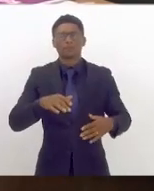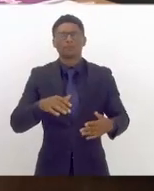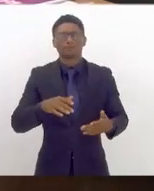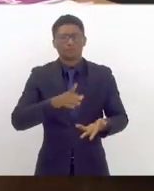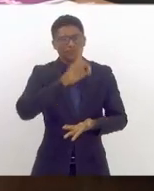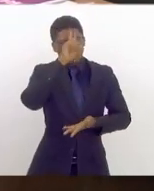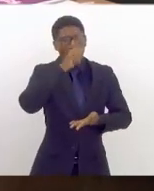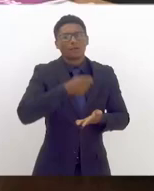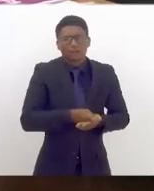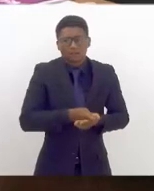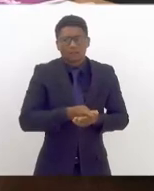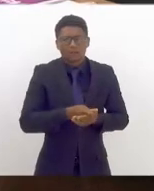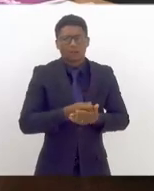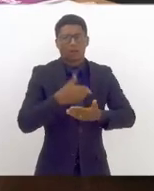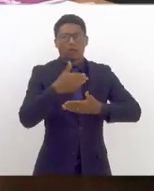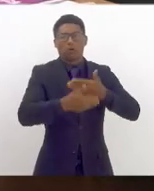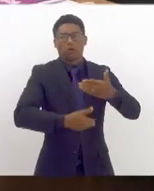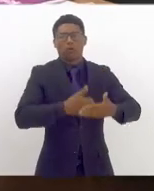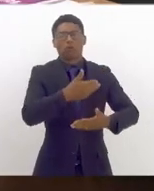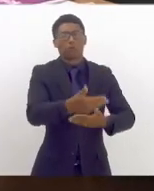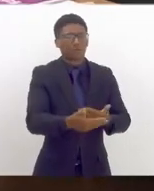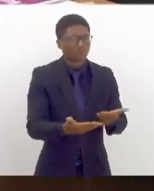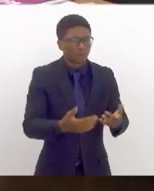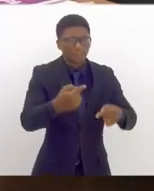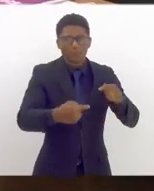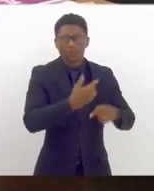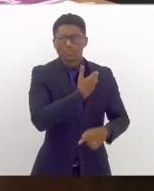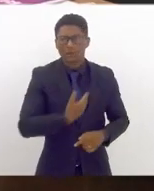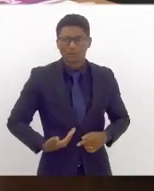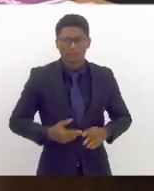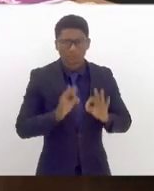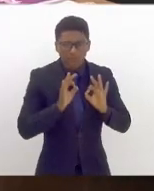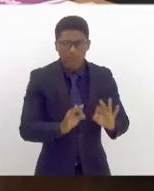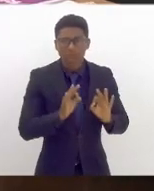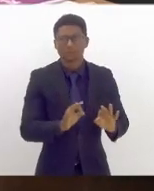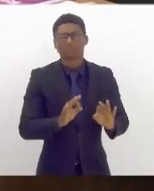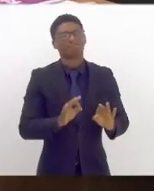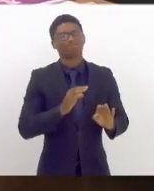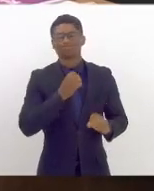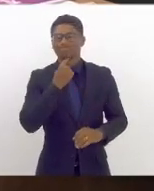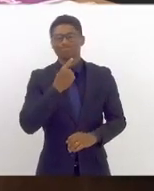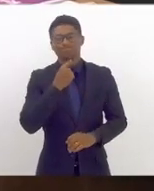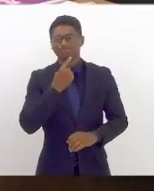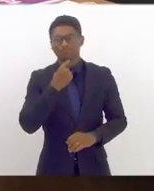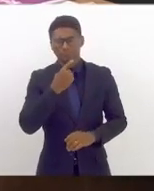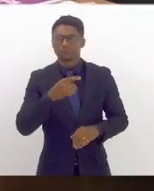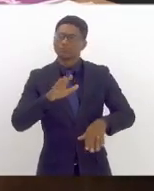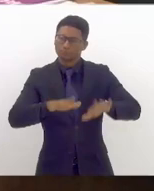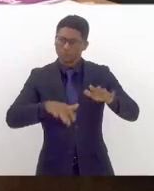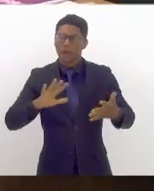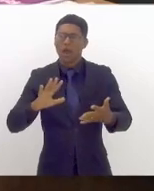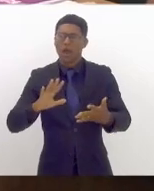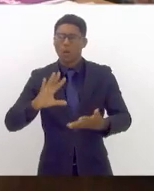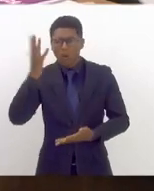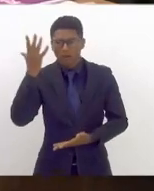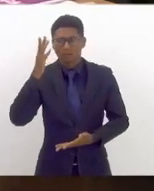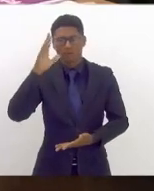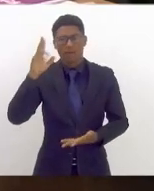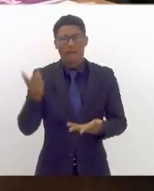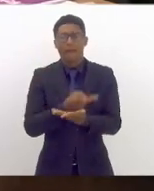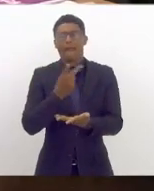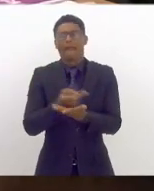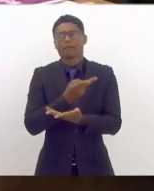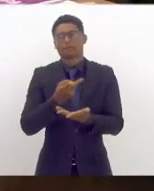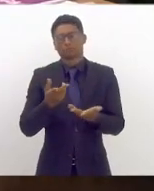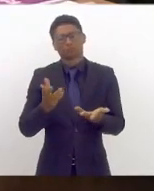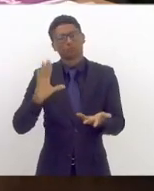fé e que possa não ter um resultado de política pública que se espera né então o primeiro ponto